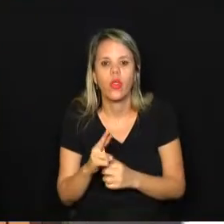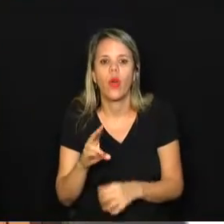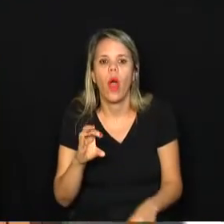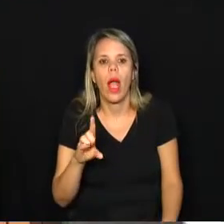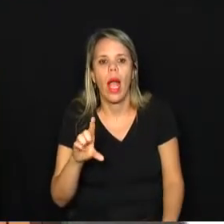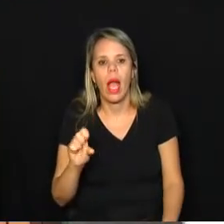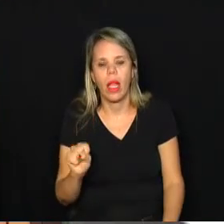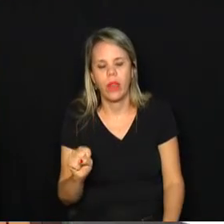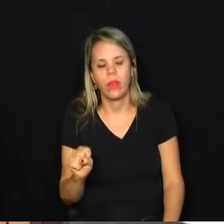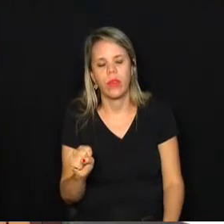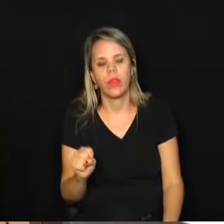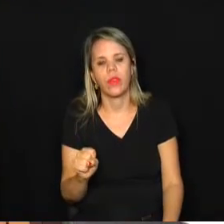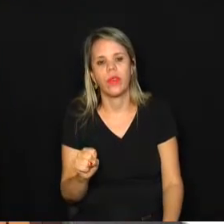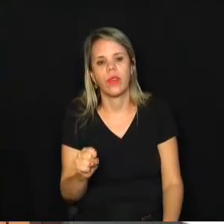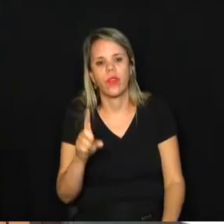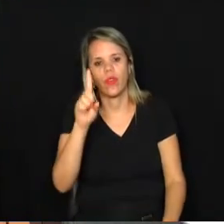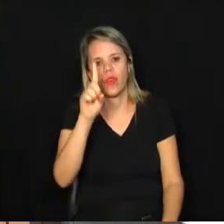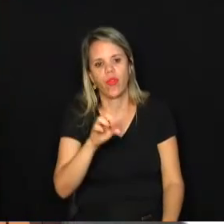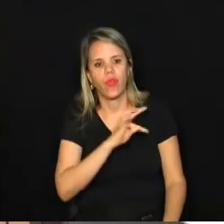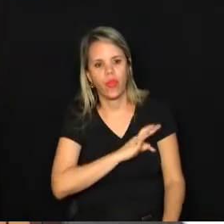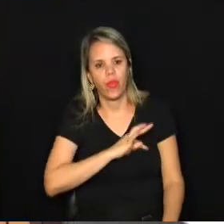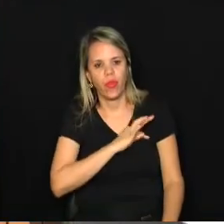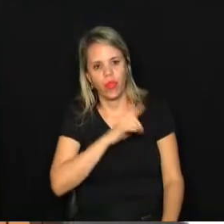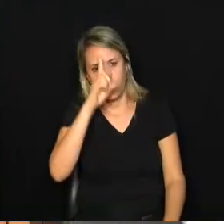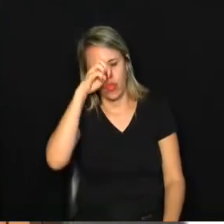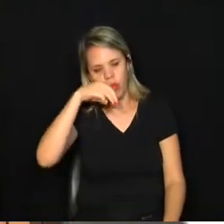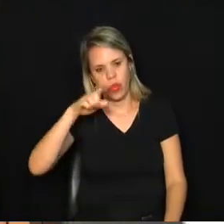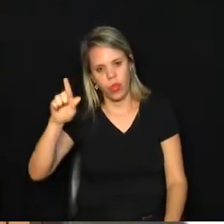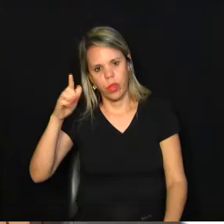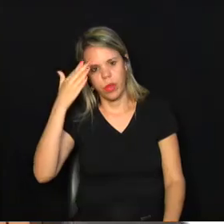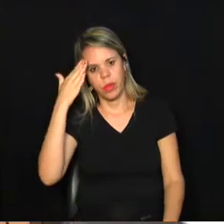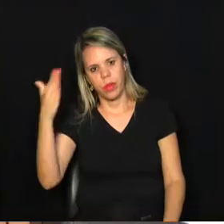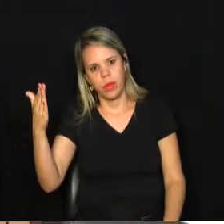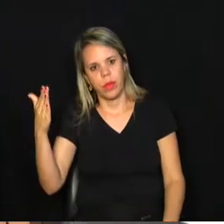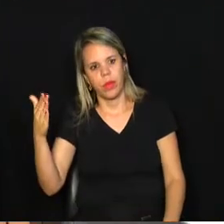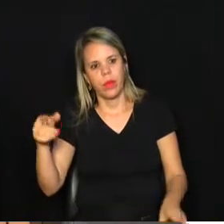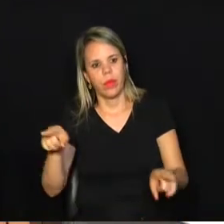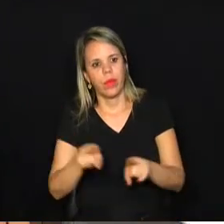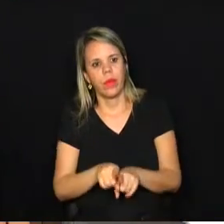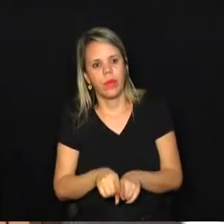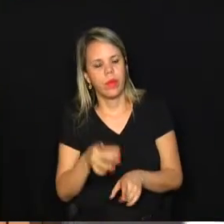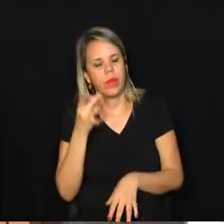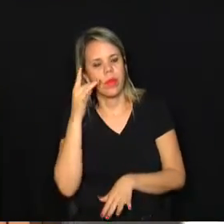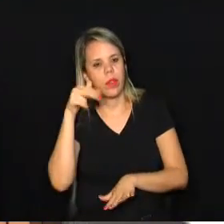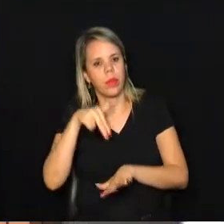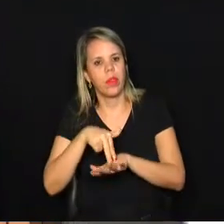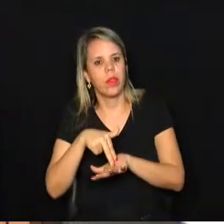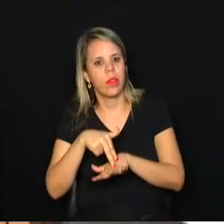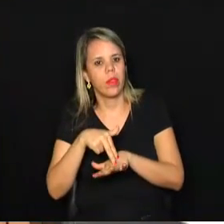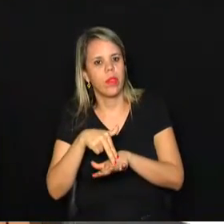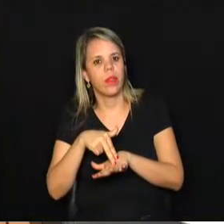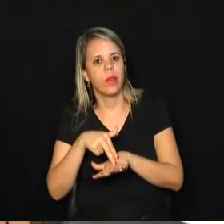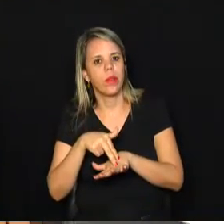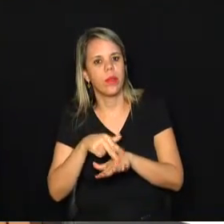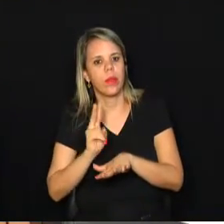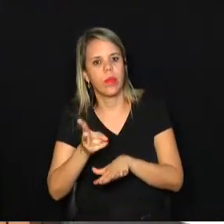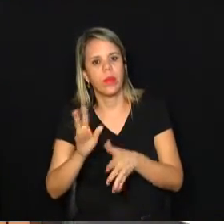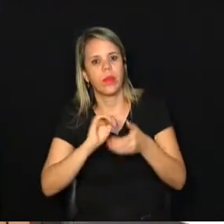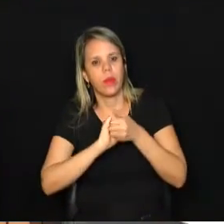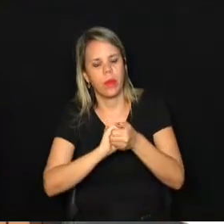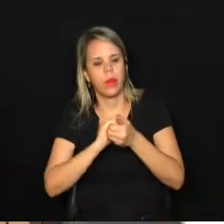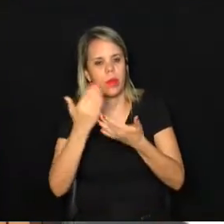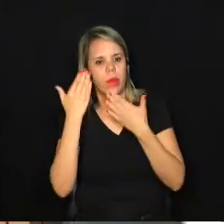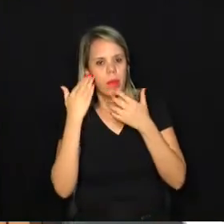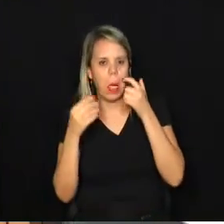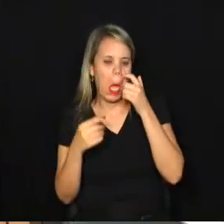Henrique Mahmoud Arca, diretor técnico do Hospital Mário Gatti, obrigado também pela presença. Estendendo o